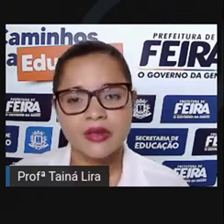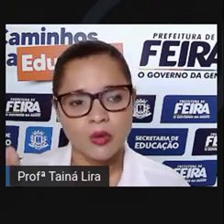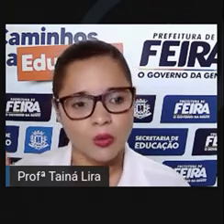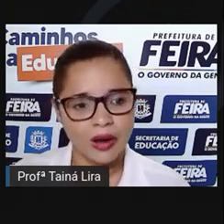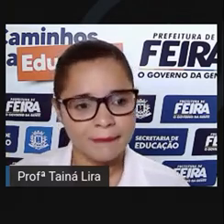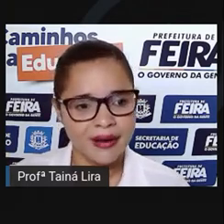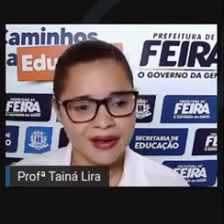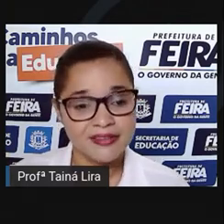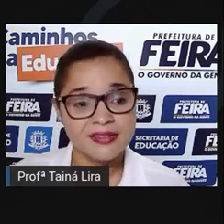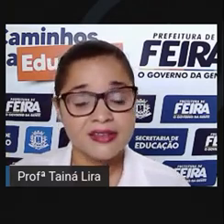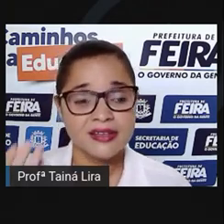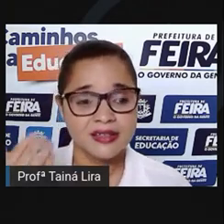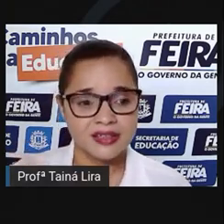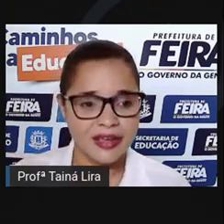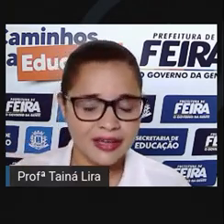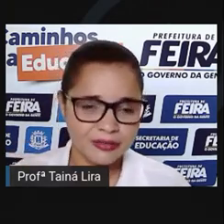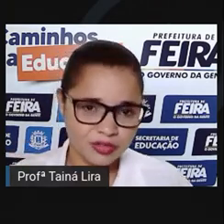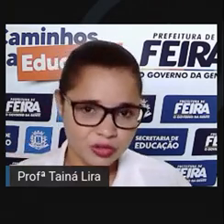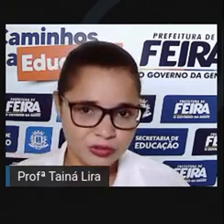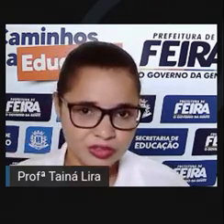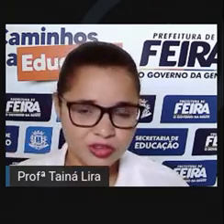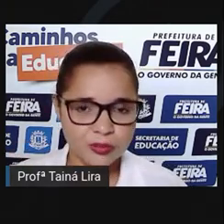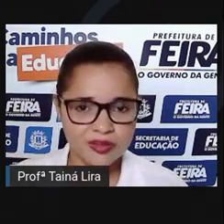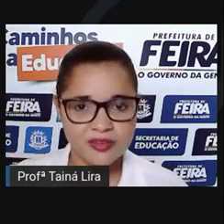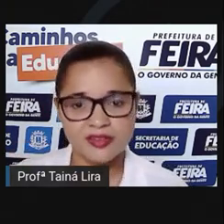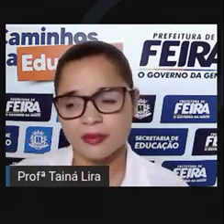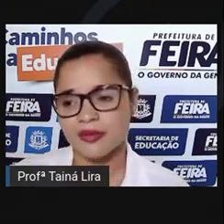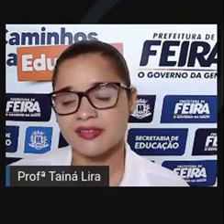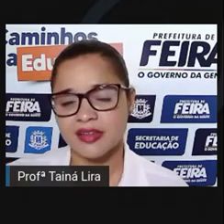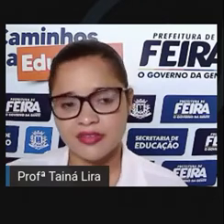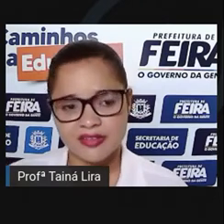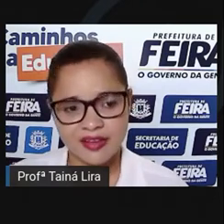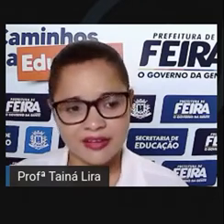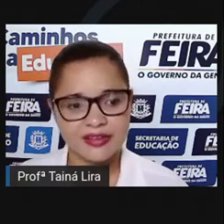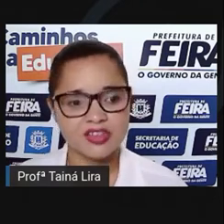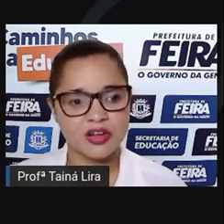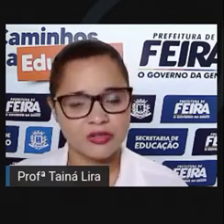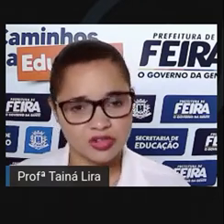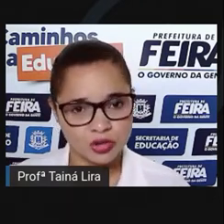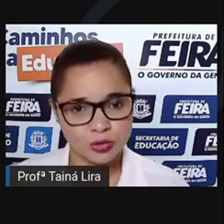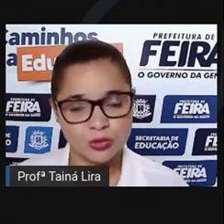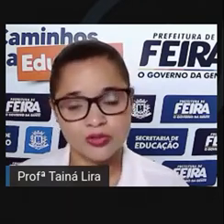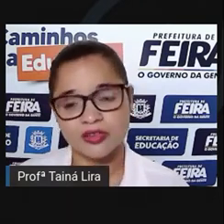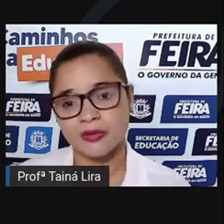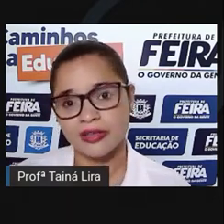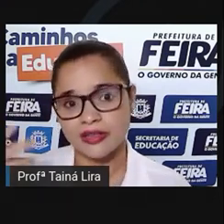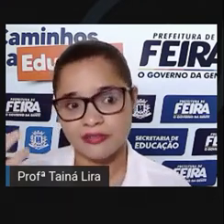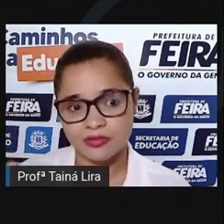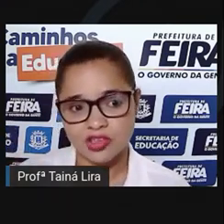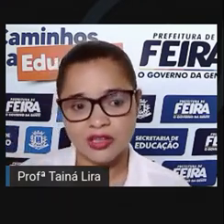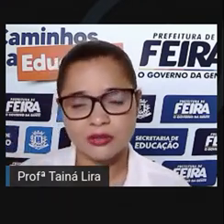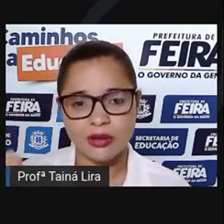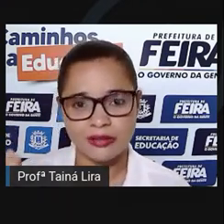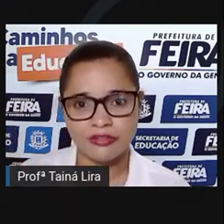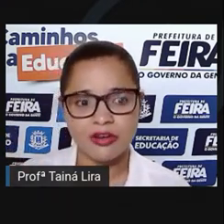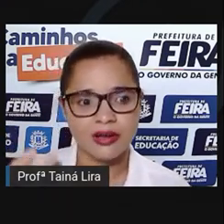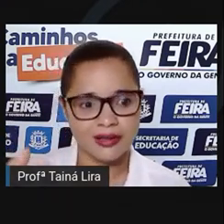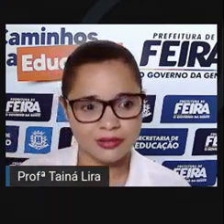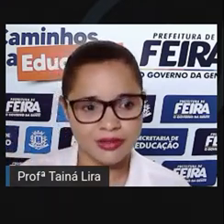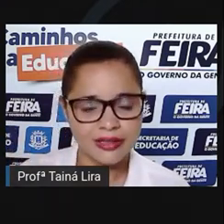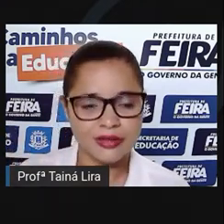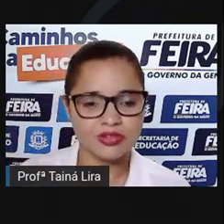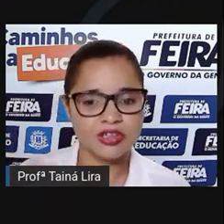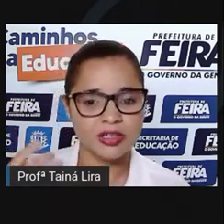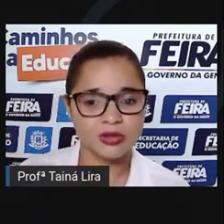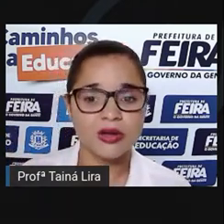saiu ali o rapaz que era um estudante de medicina mas teve que sair deixar os estudos então ele teve um direito